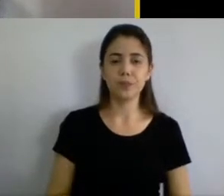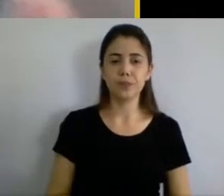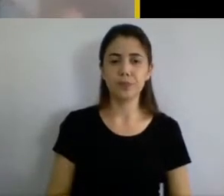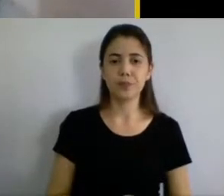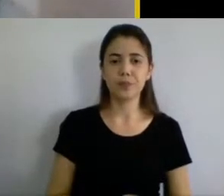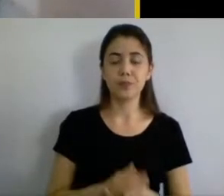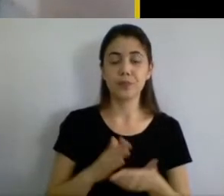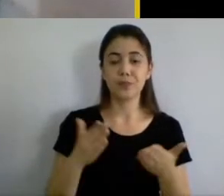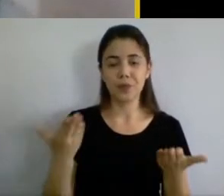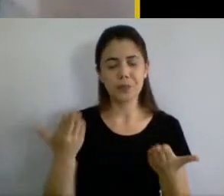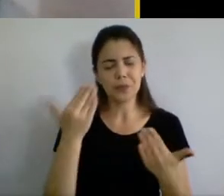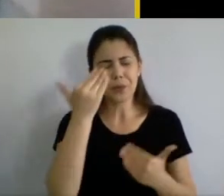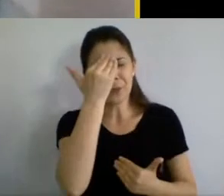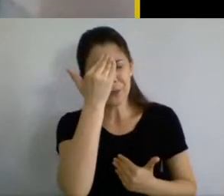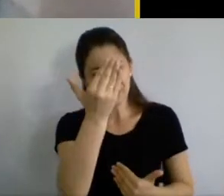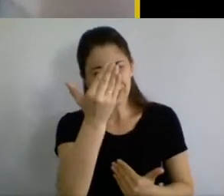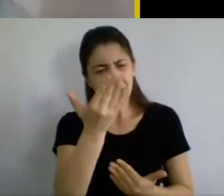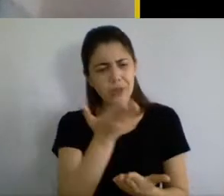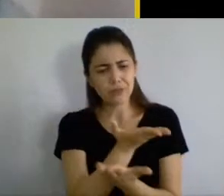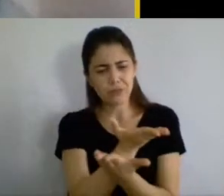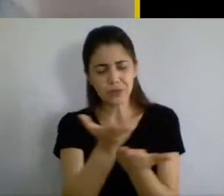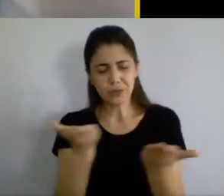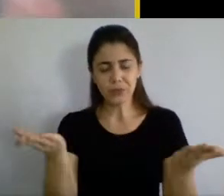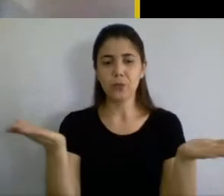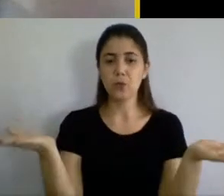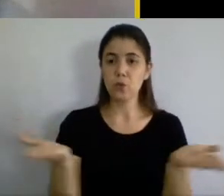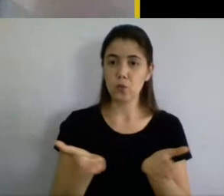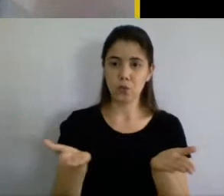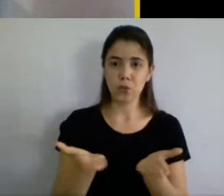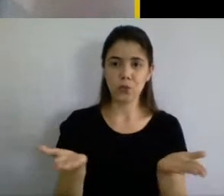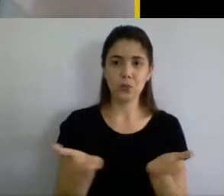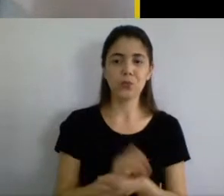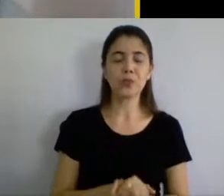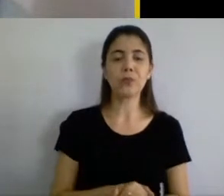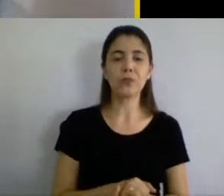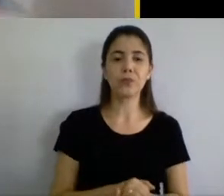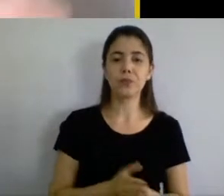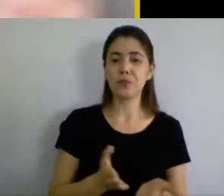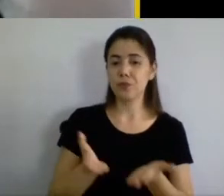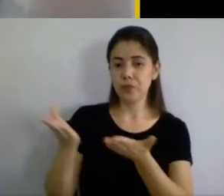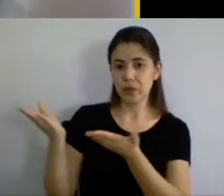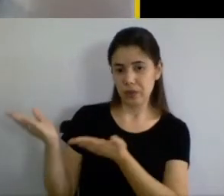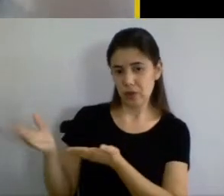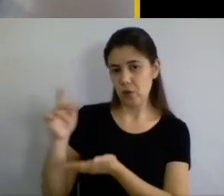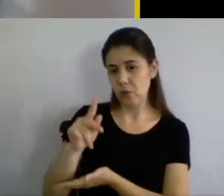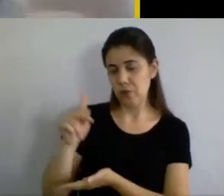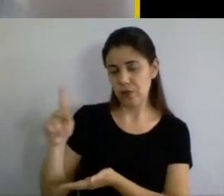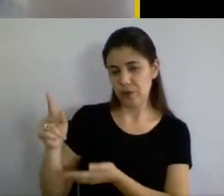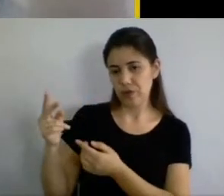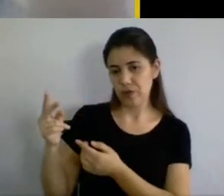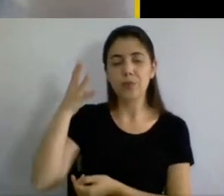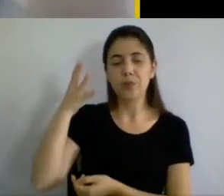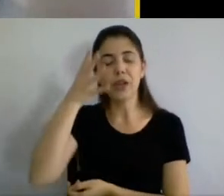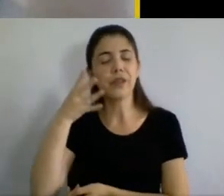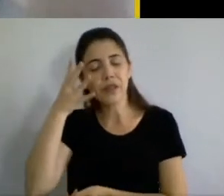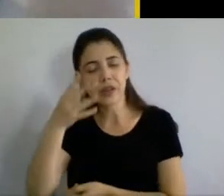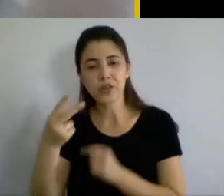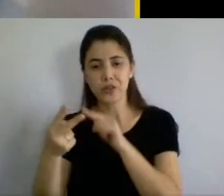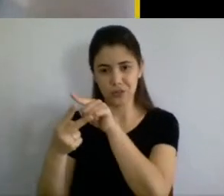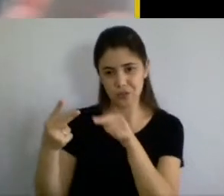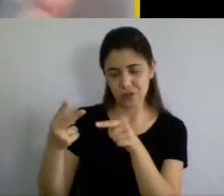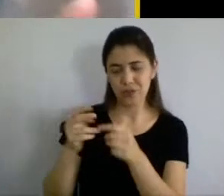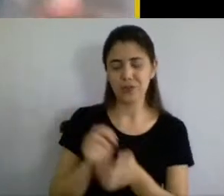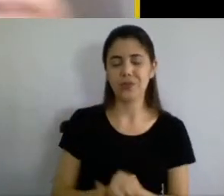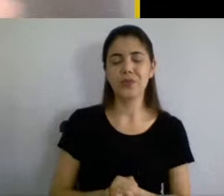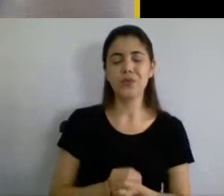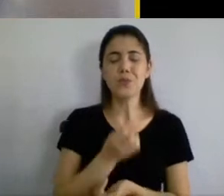delongas, agradeço a todos que estão aqui presentes nessa tarde e passo a palavra para o professor Marcelo e para o professor João, desejando a todos um